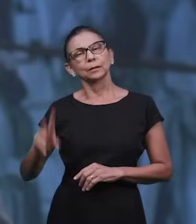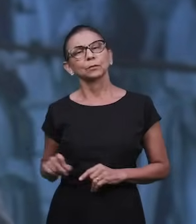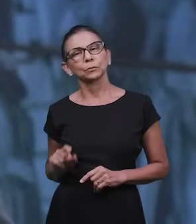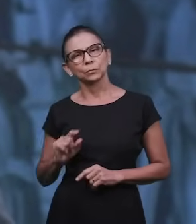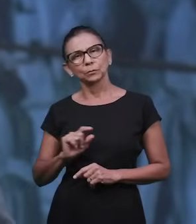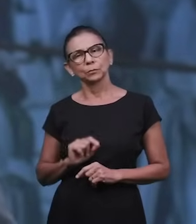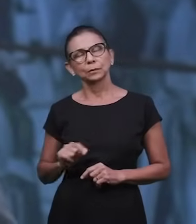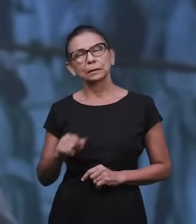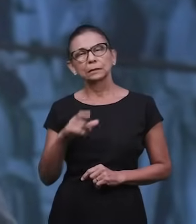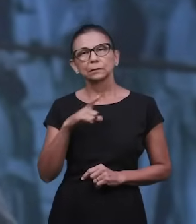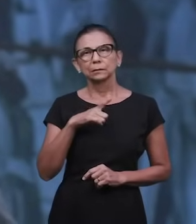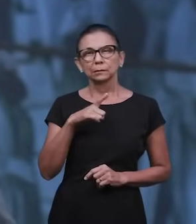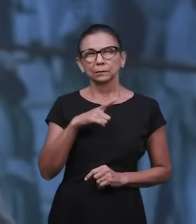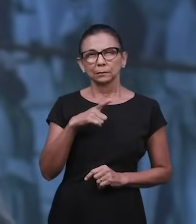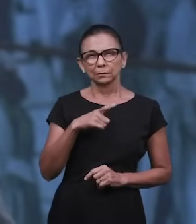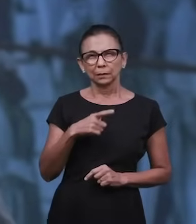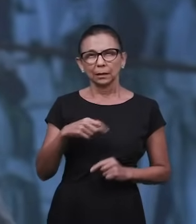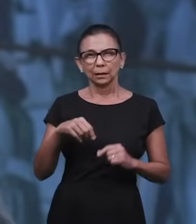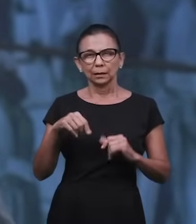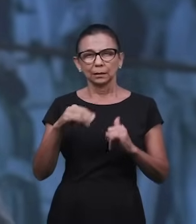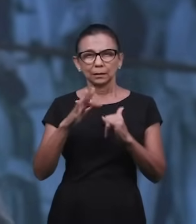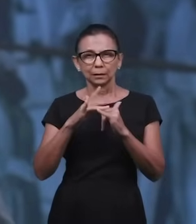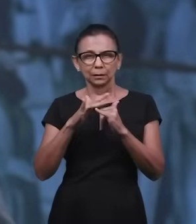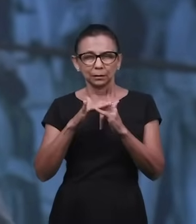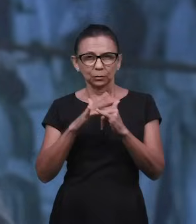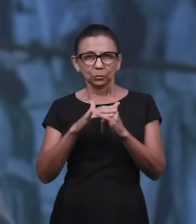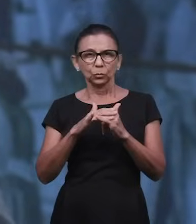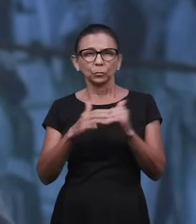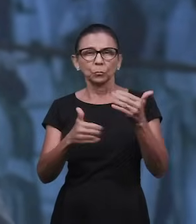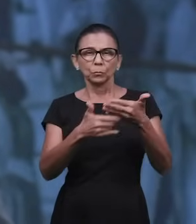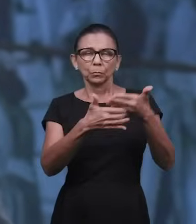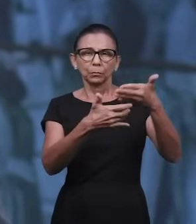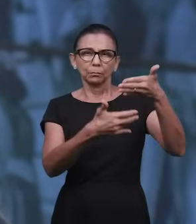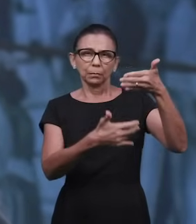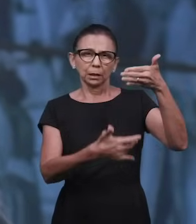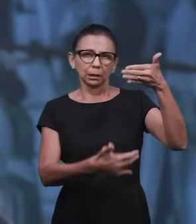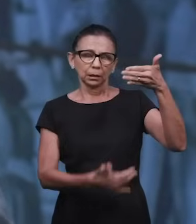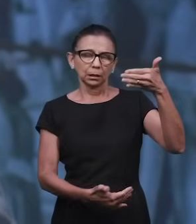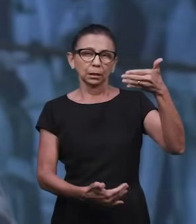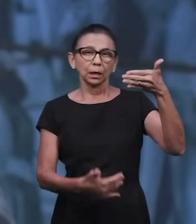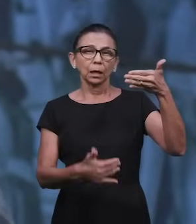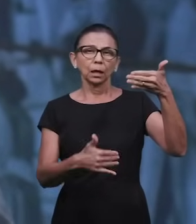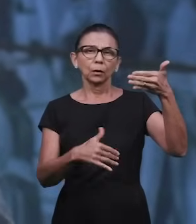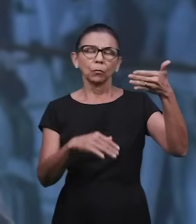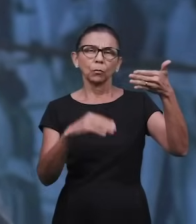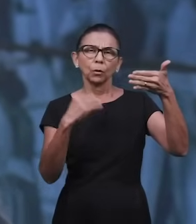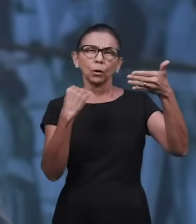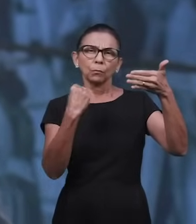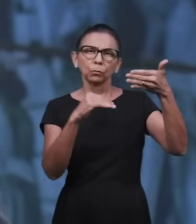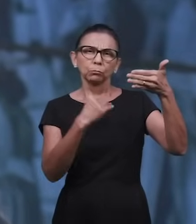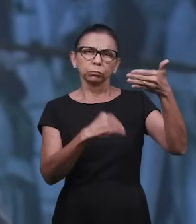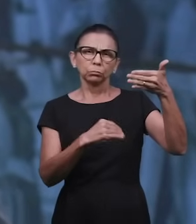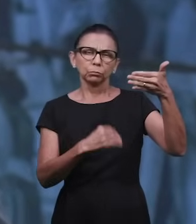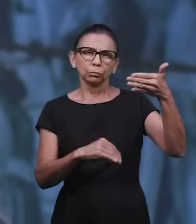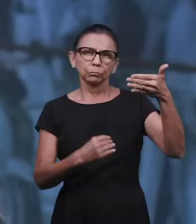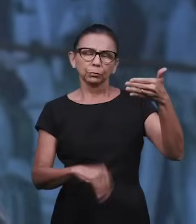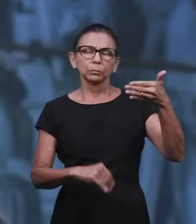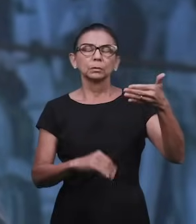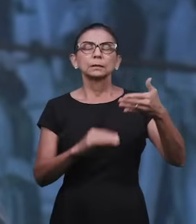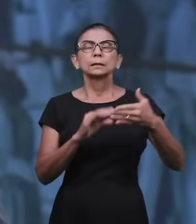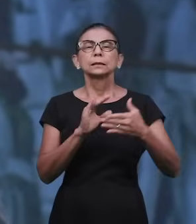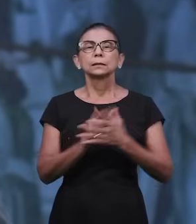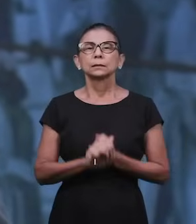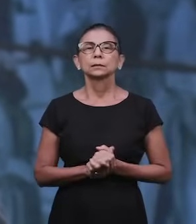que existe no nosso canal do YouTube uma playlist contendo os episódios anteriores deste tema,